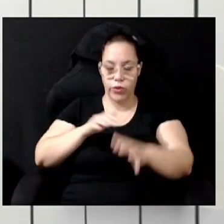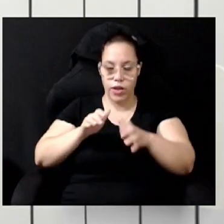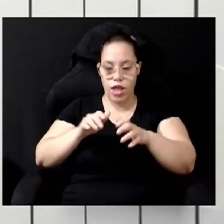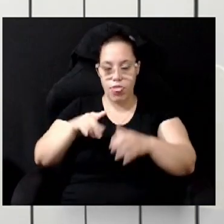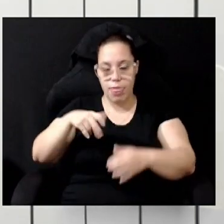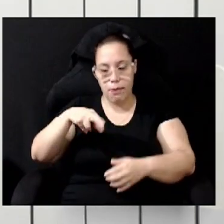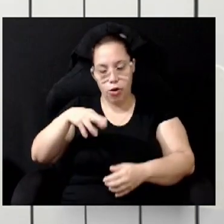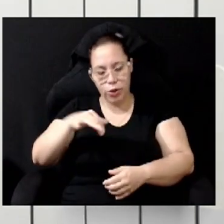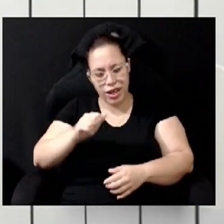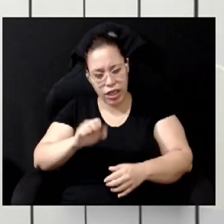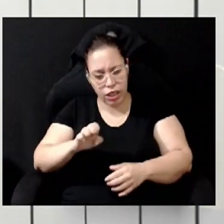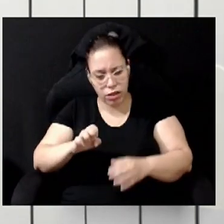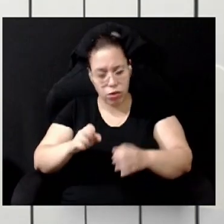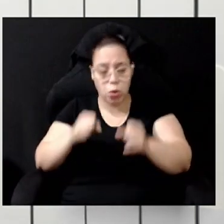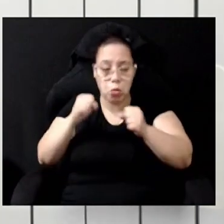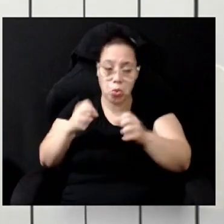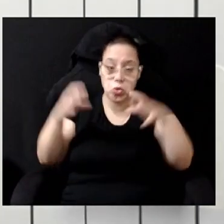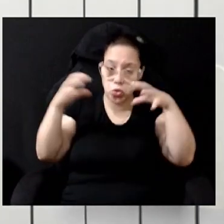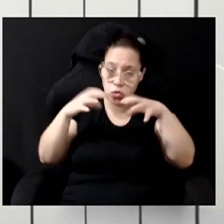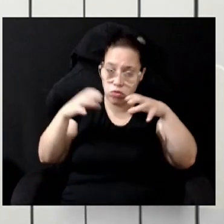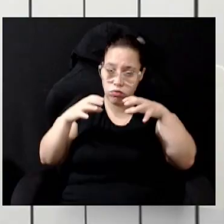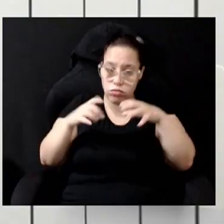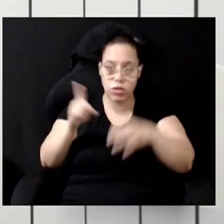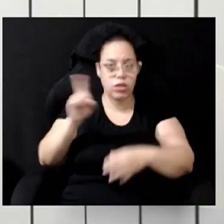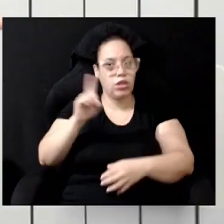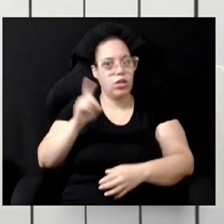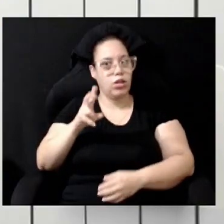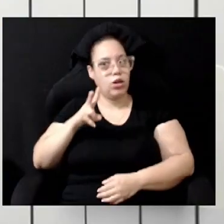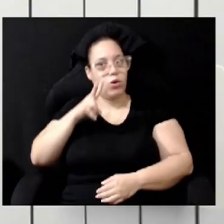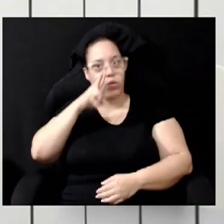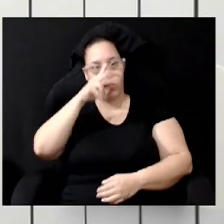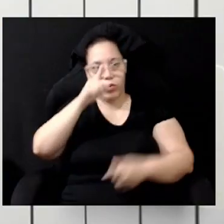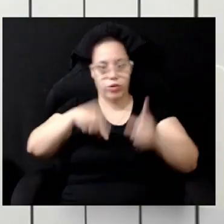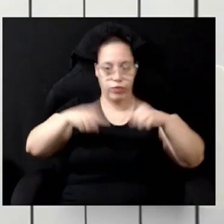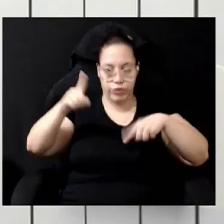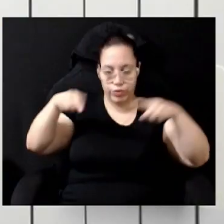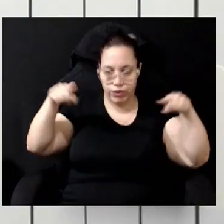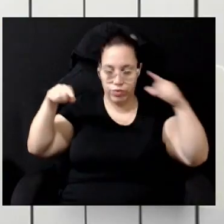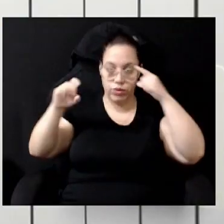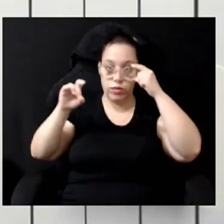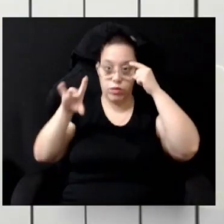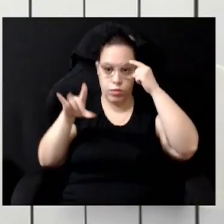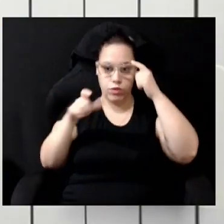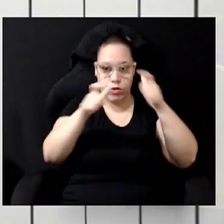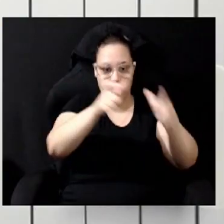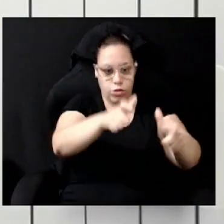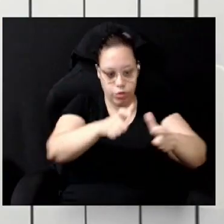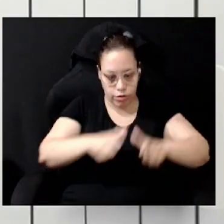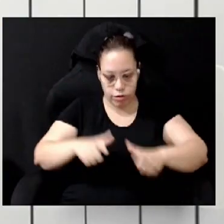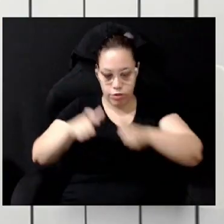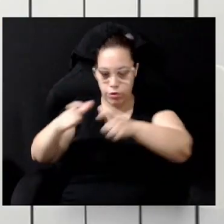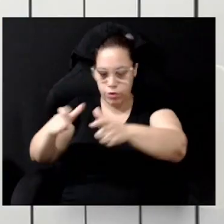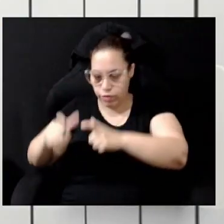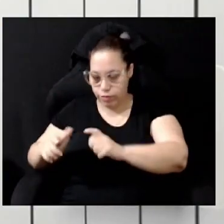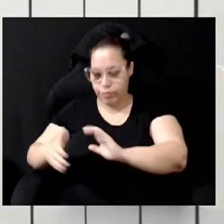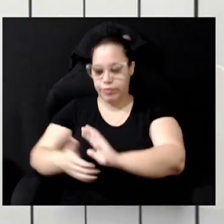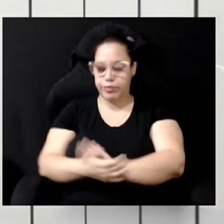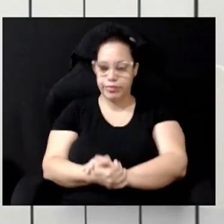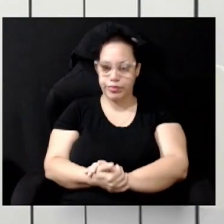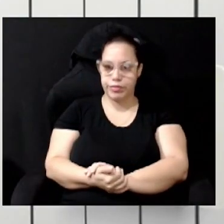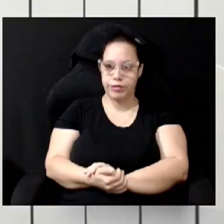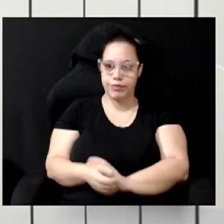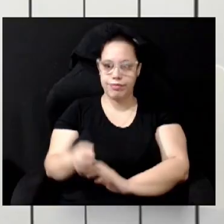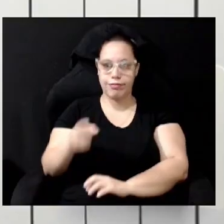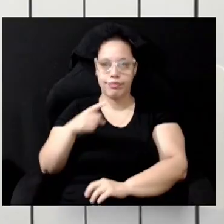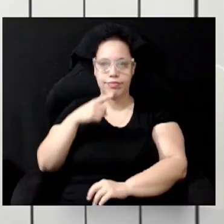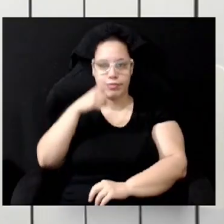até chover na cidade, mas não de forma generalizada, somente em alguns pontos. Feriado de calor